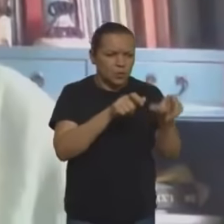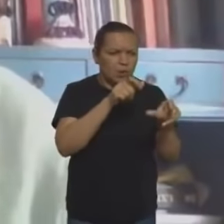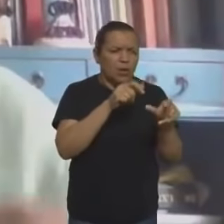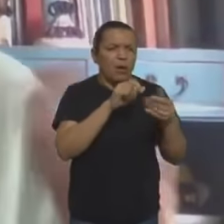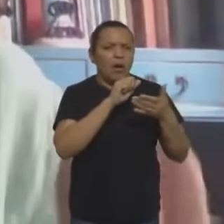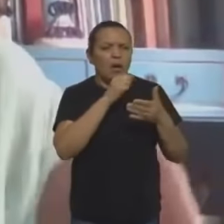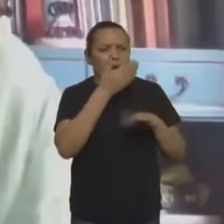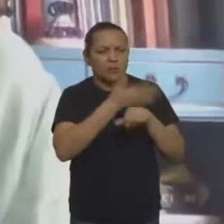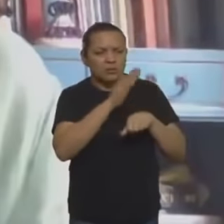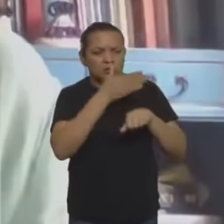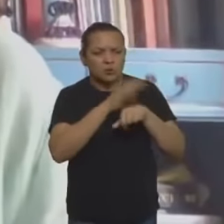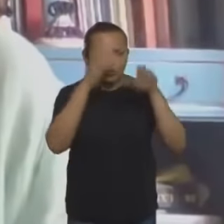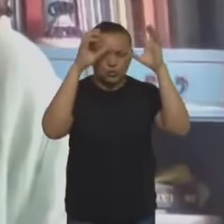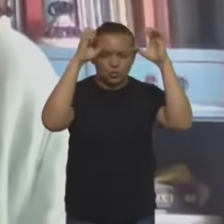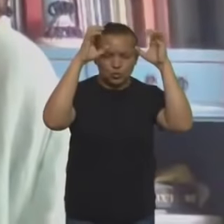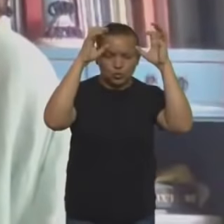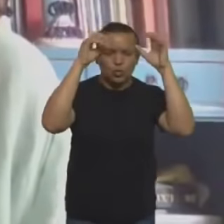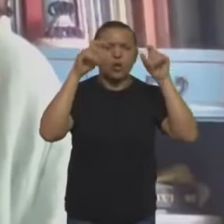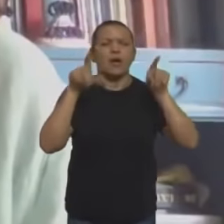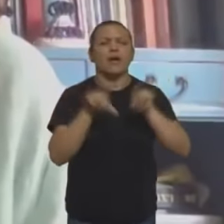cérebro e de muitas práticas